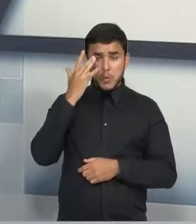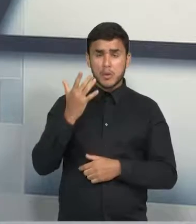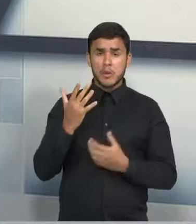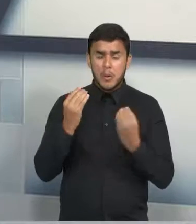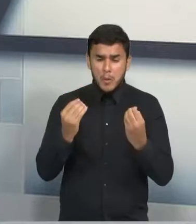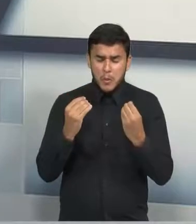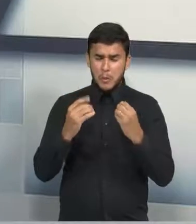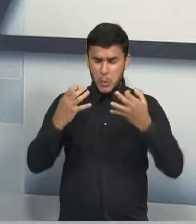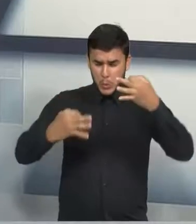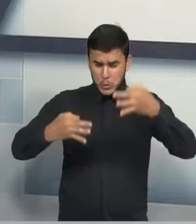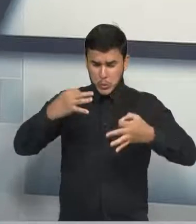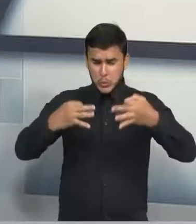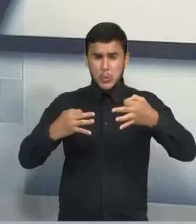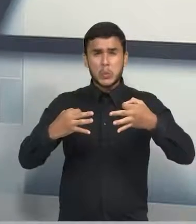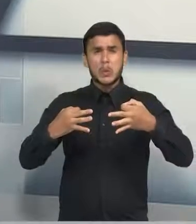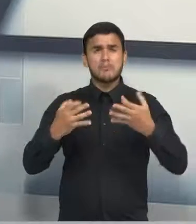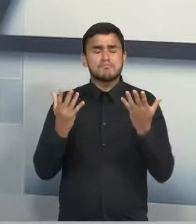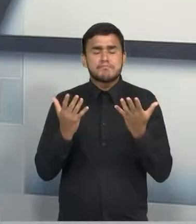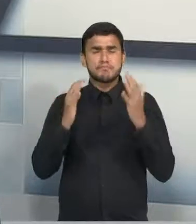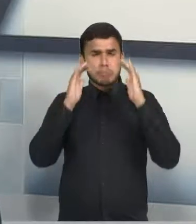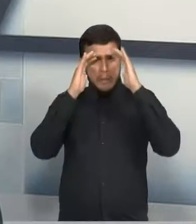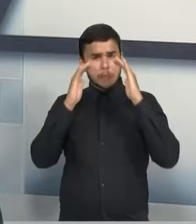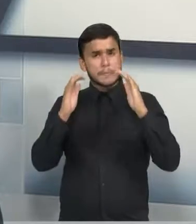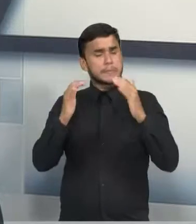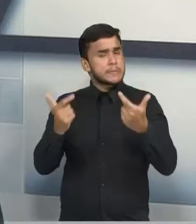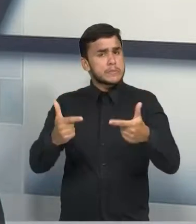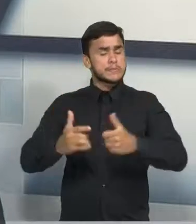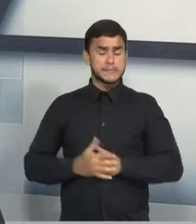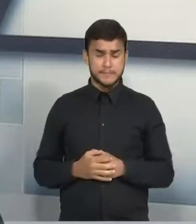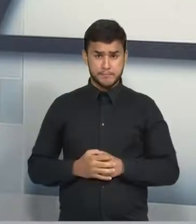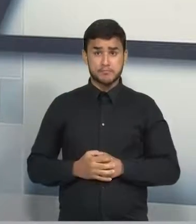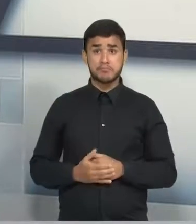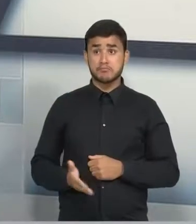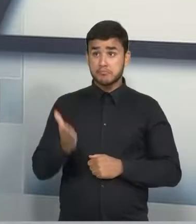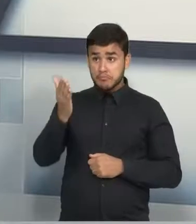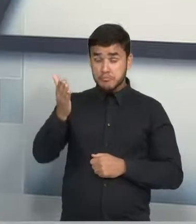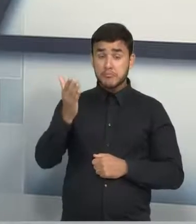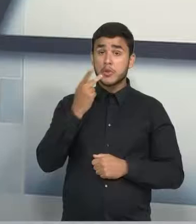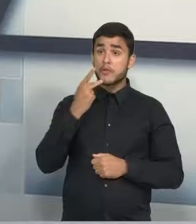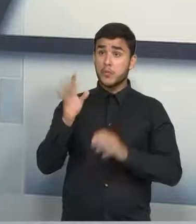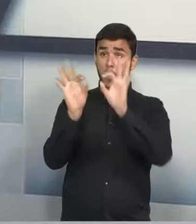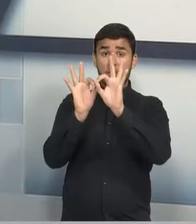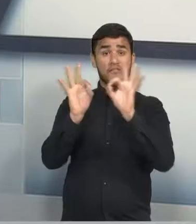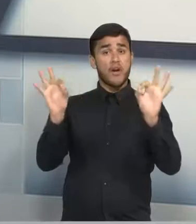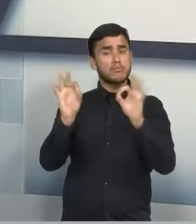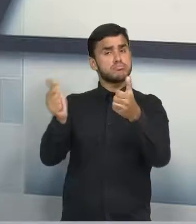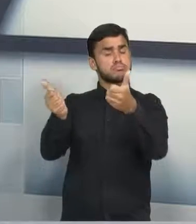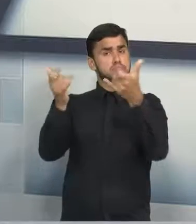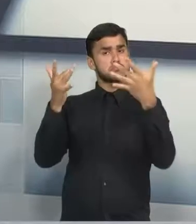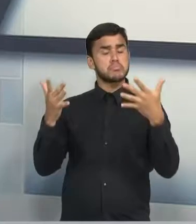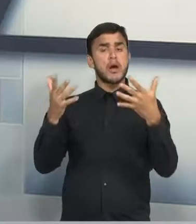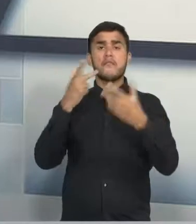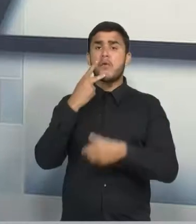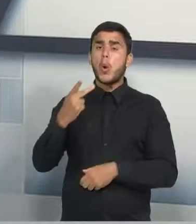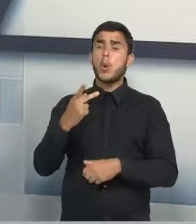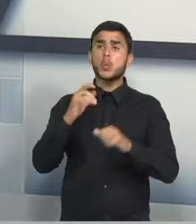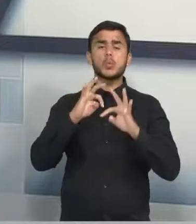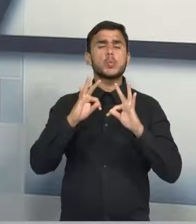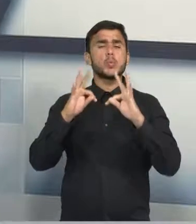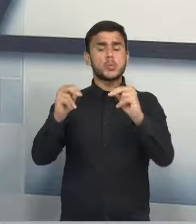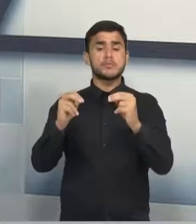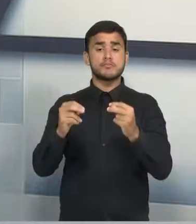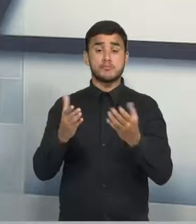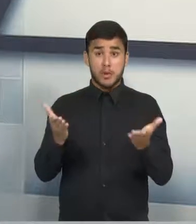inadmissível o desrespeito à justiça brasileira. Para ser bem exato, a frase da ministra, que nós vamos discutir agora, nesse instante no primeiro